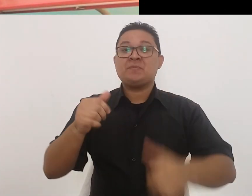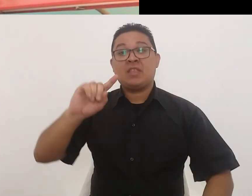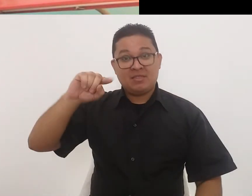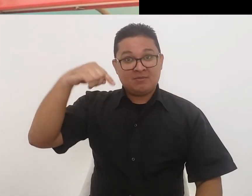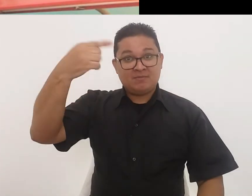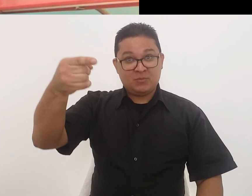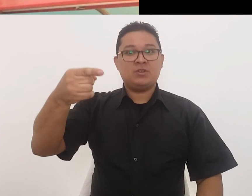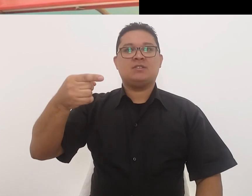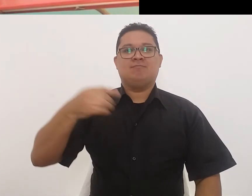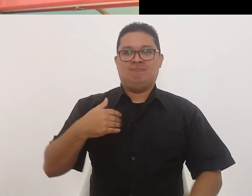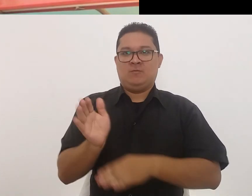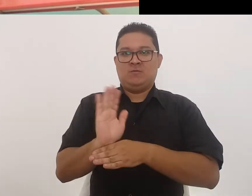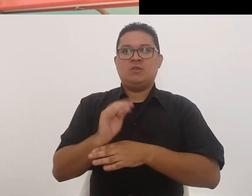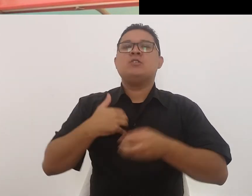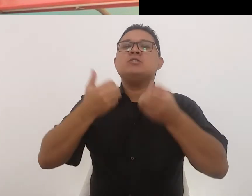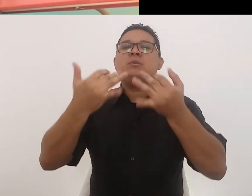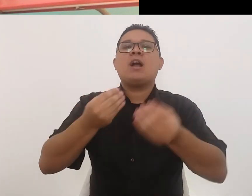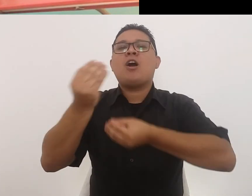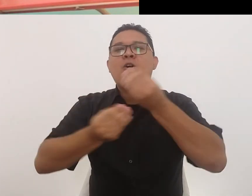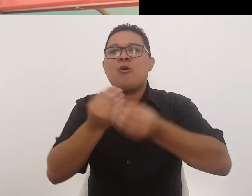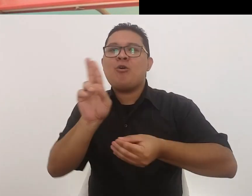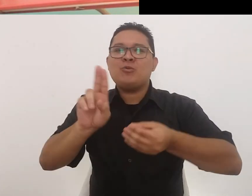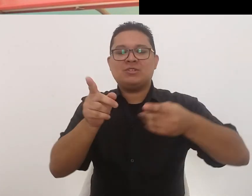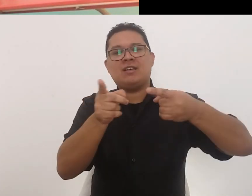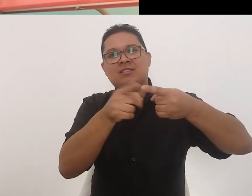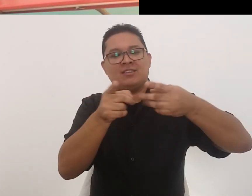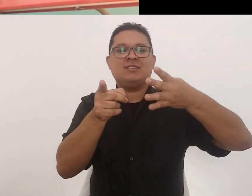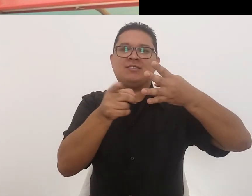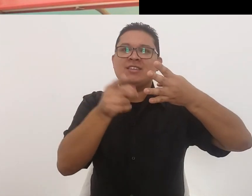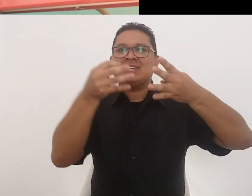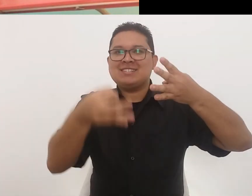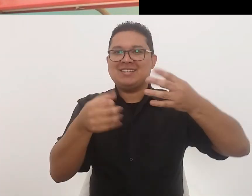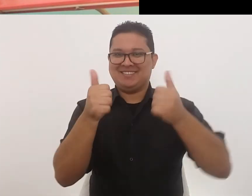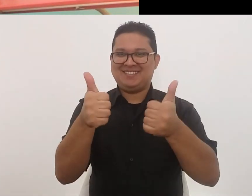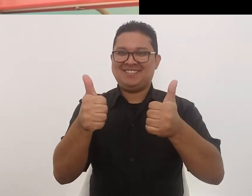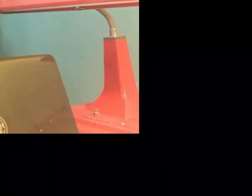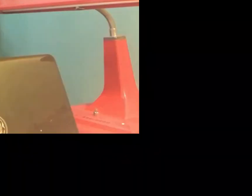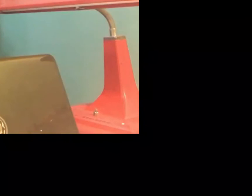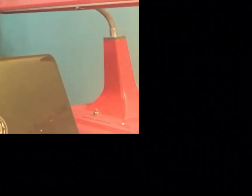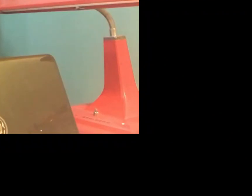nesses pequenos horários, nesses pomodoros que nós estamos criando, ok?